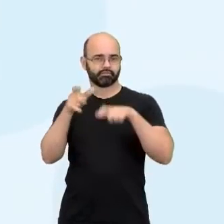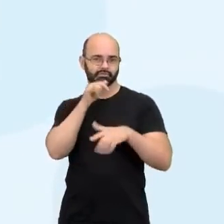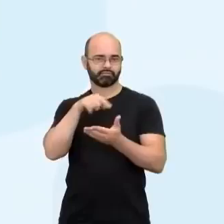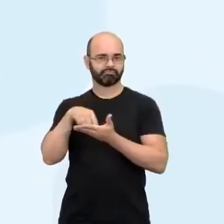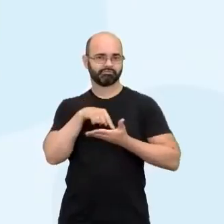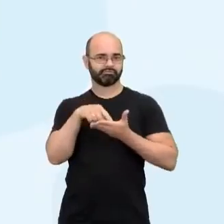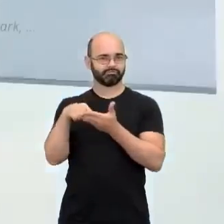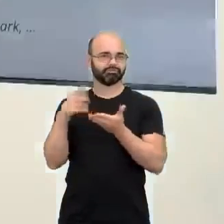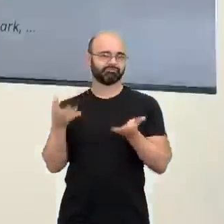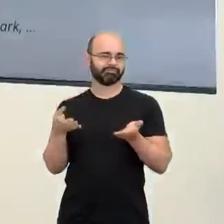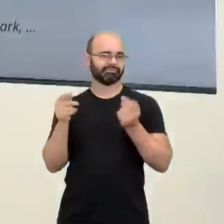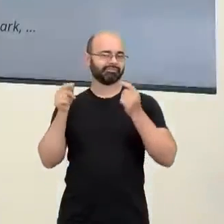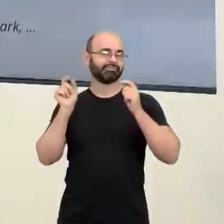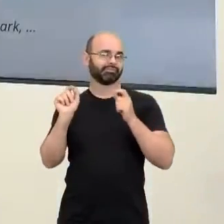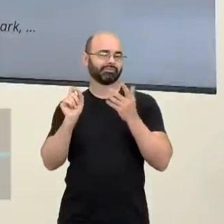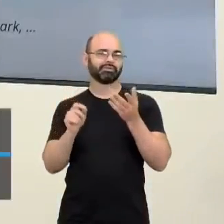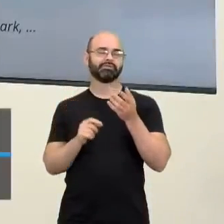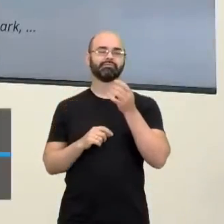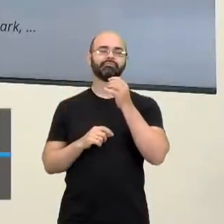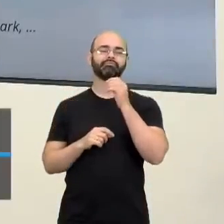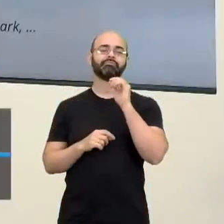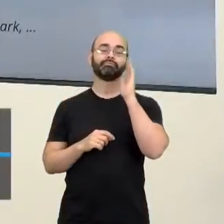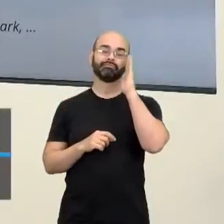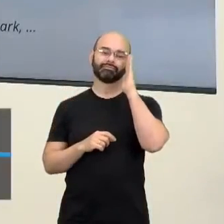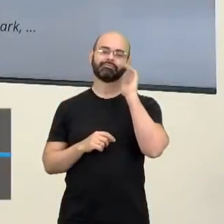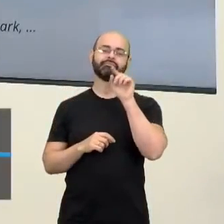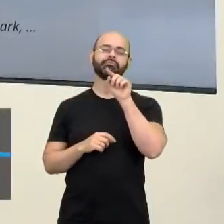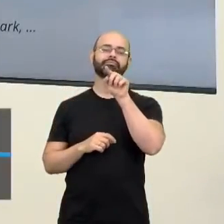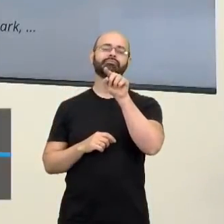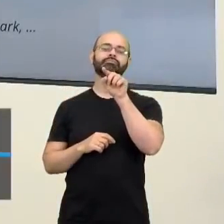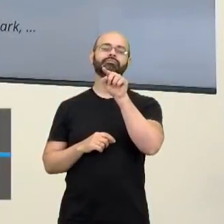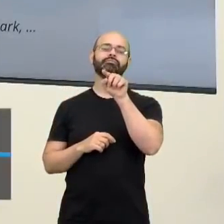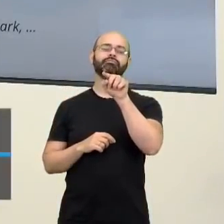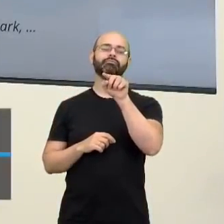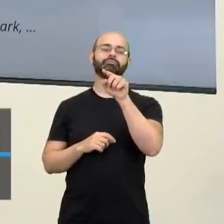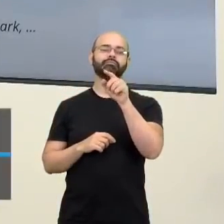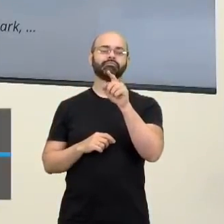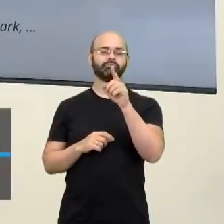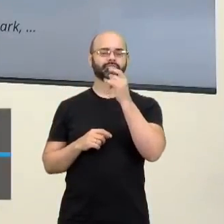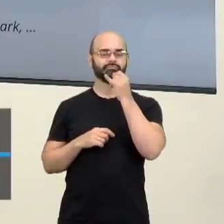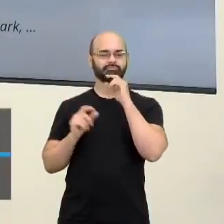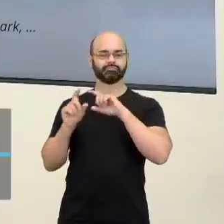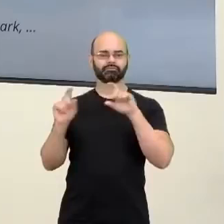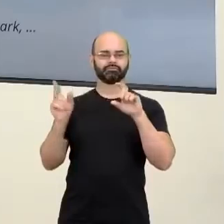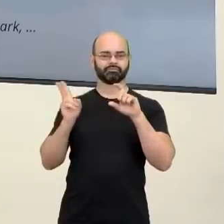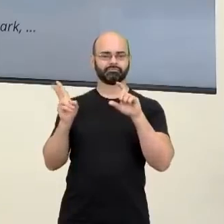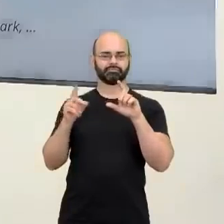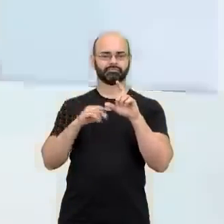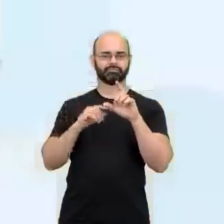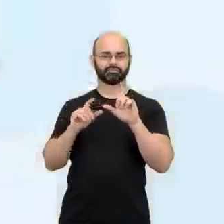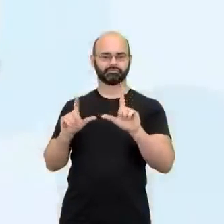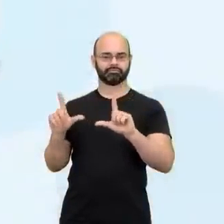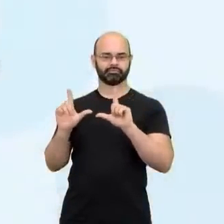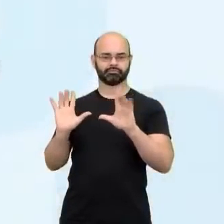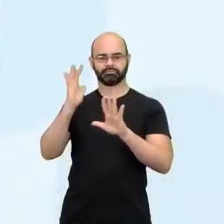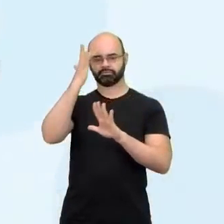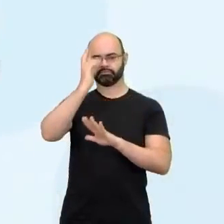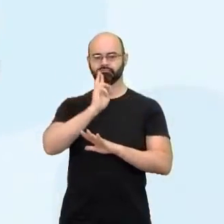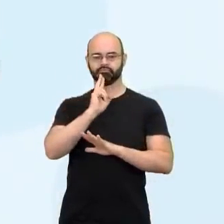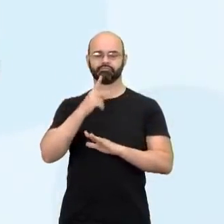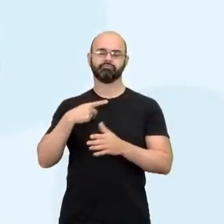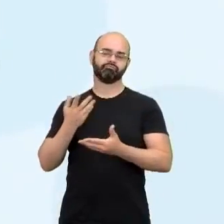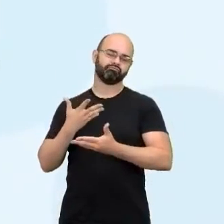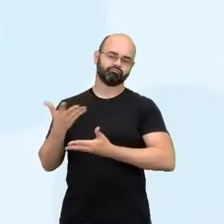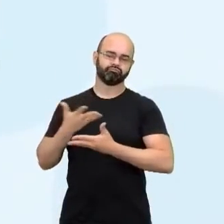também podem, né? João, what can you do in... Vamos deixar a pergunta na tela, diretor. Yes. Só o pessoal respondendo, a gente vai interagir